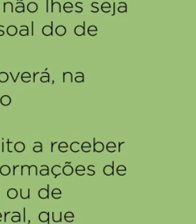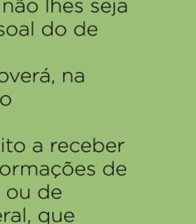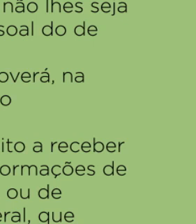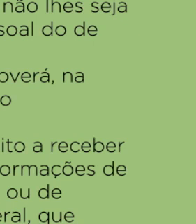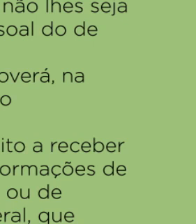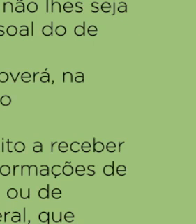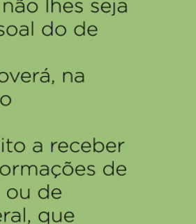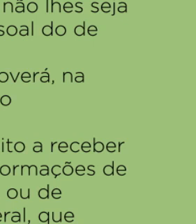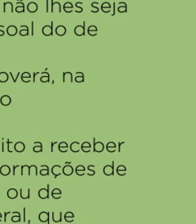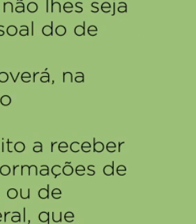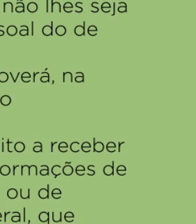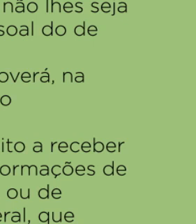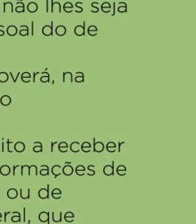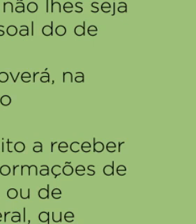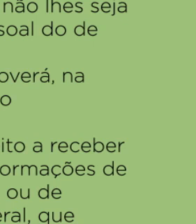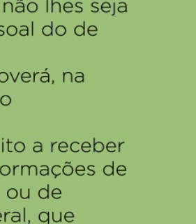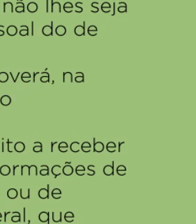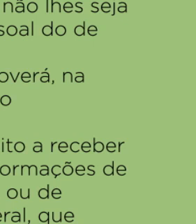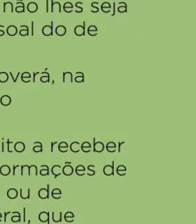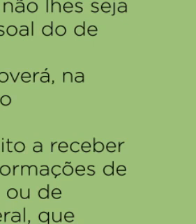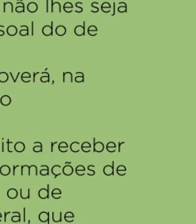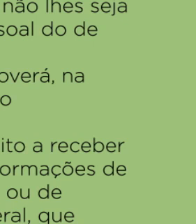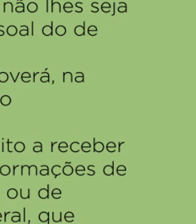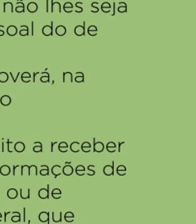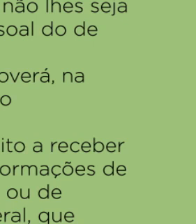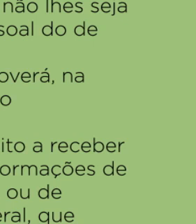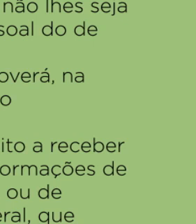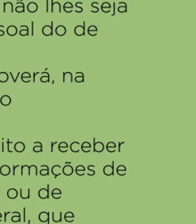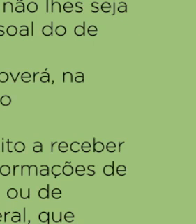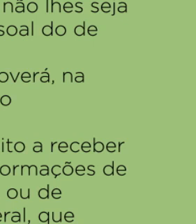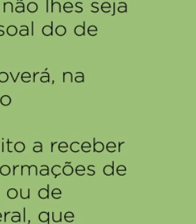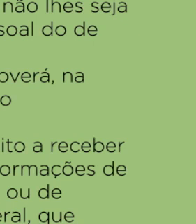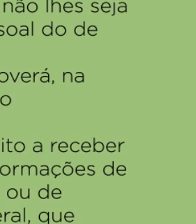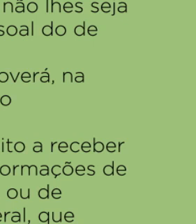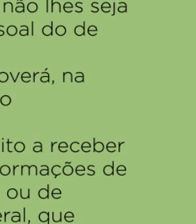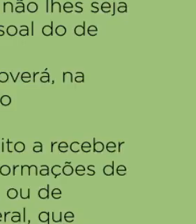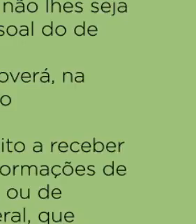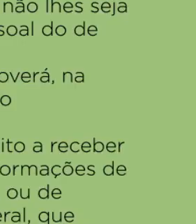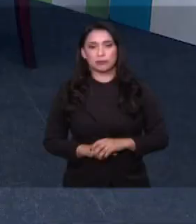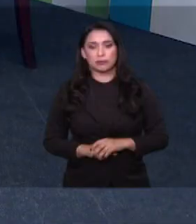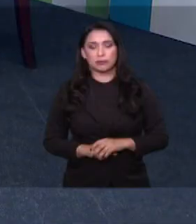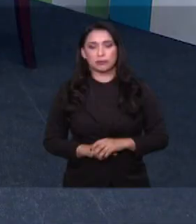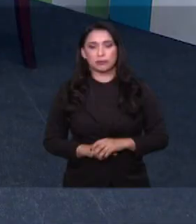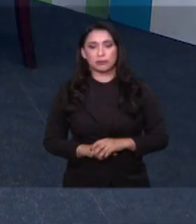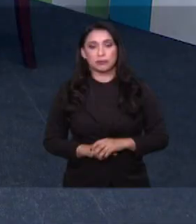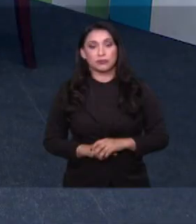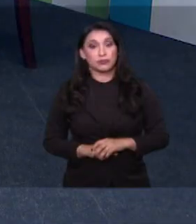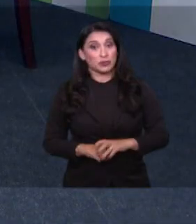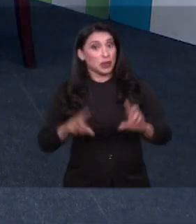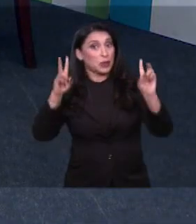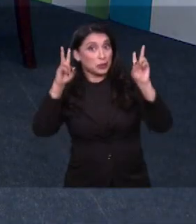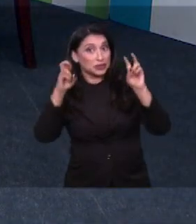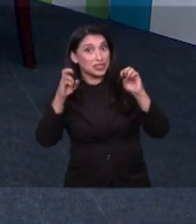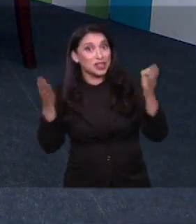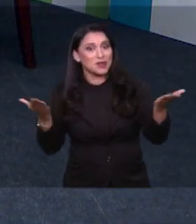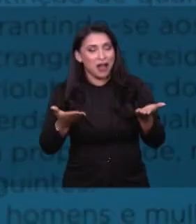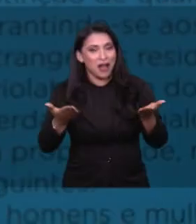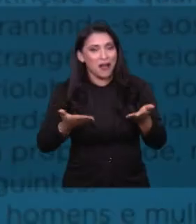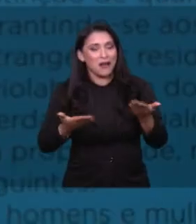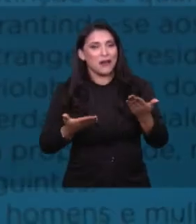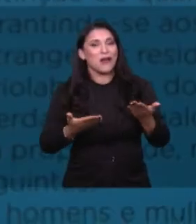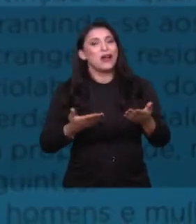punir qualquer discriminação que atente aos direitos e liberdades fundamentais. Sobre o tema, eu converso agora